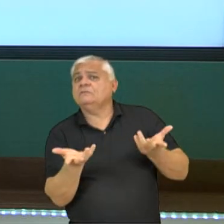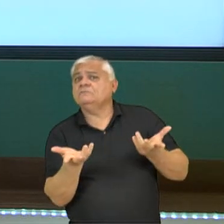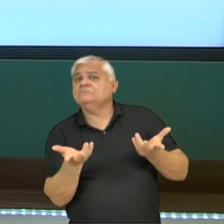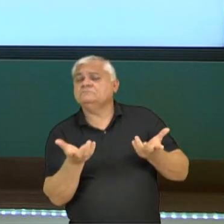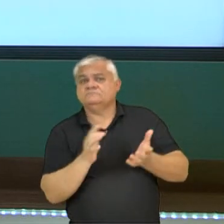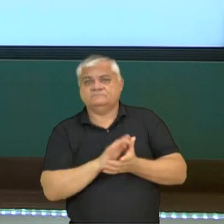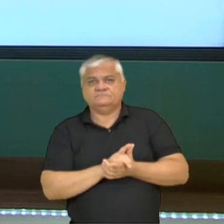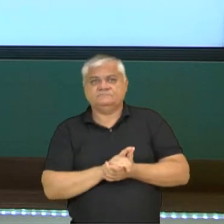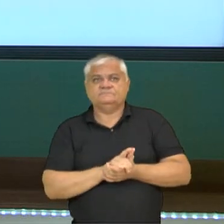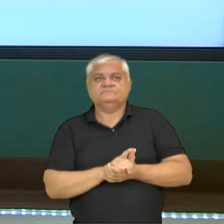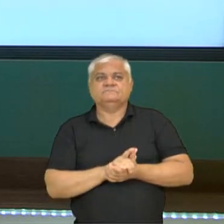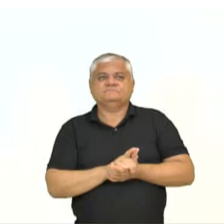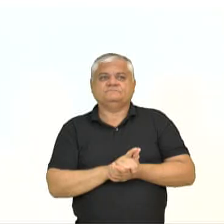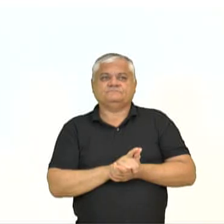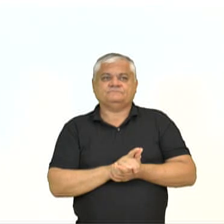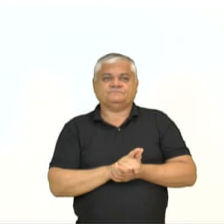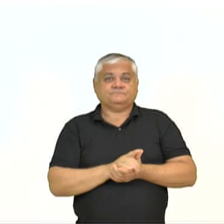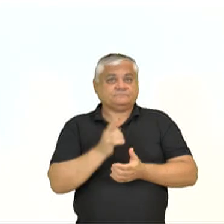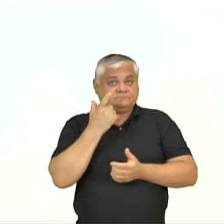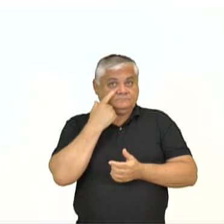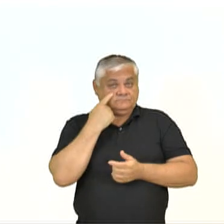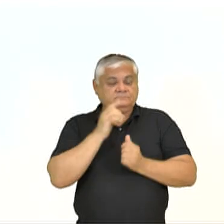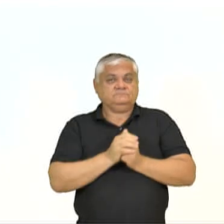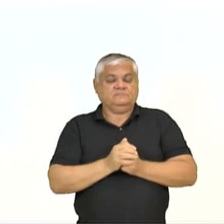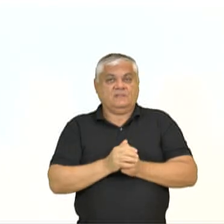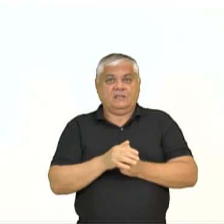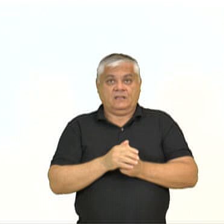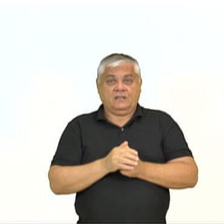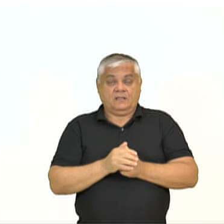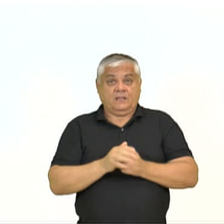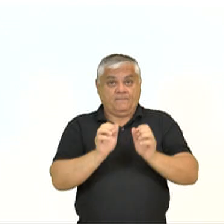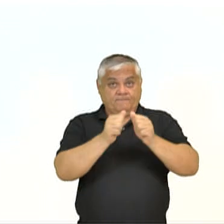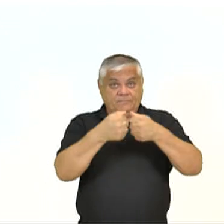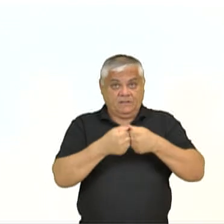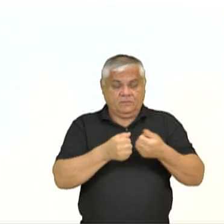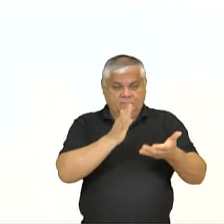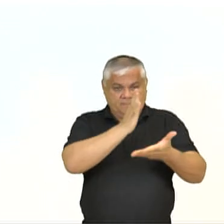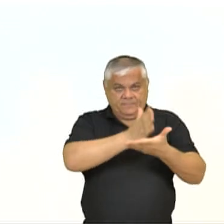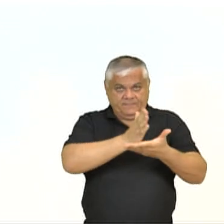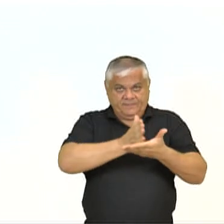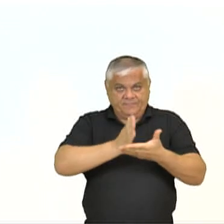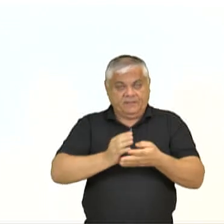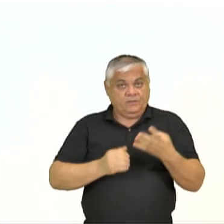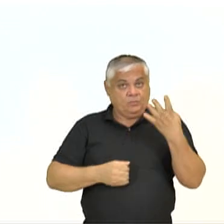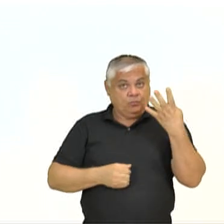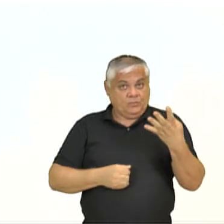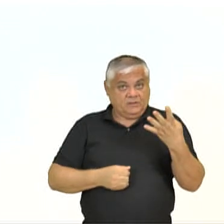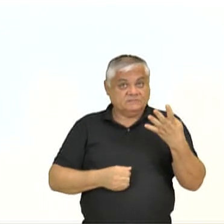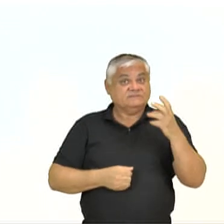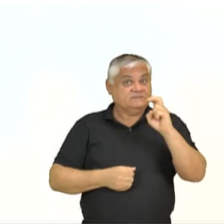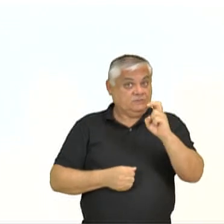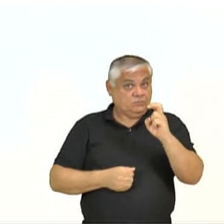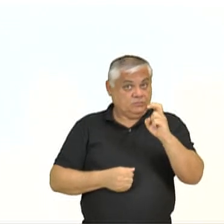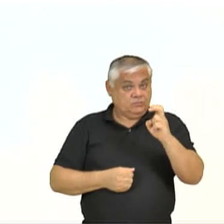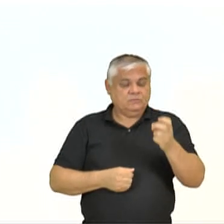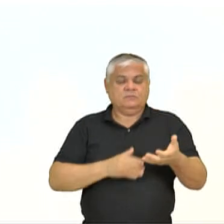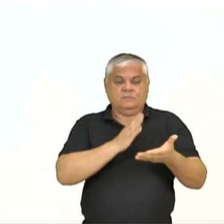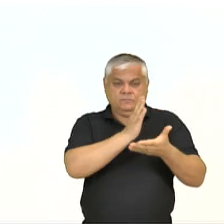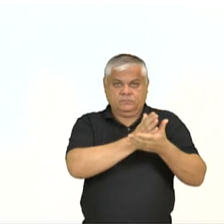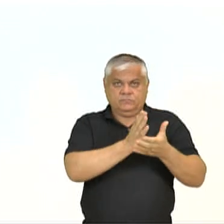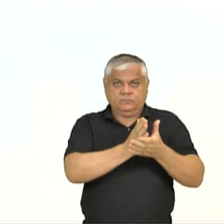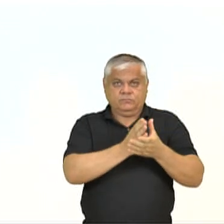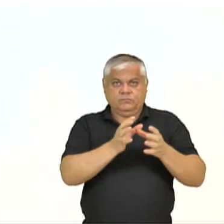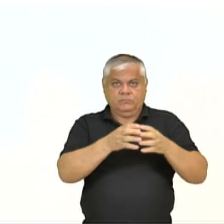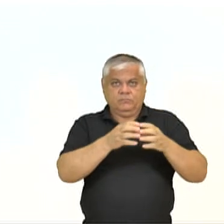servir, ok? Então, nós dividimos cada pão em 4 unidades, né? Perdão, em 5 unidades, em